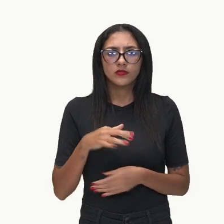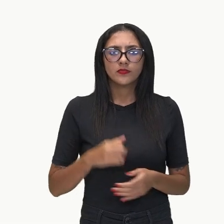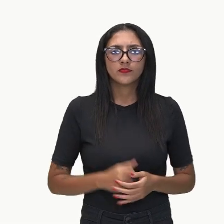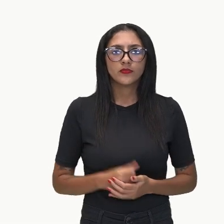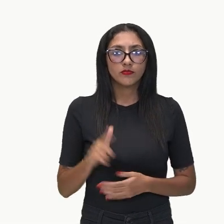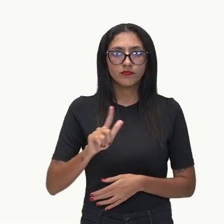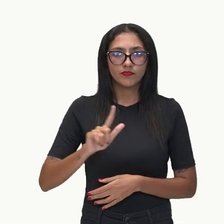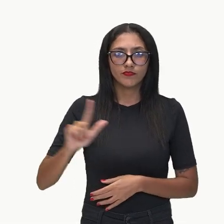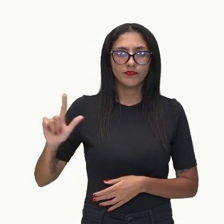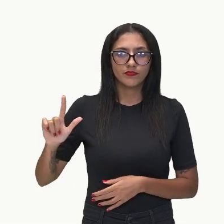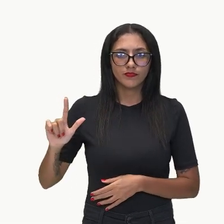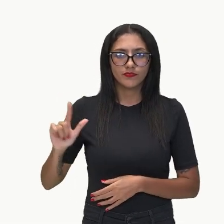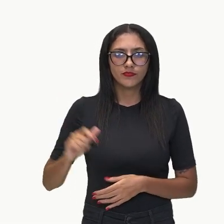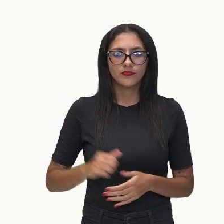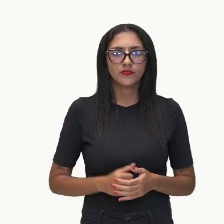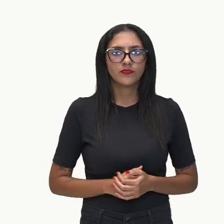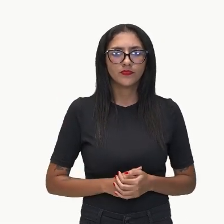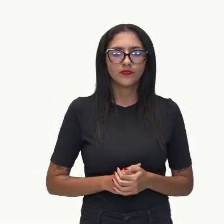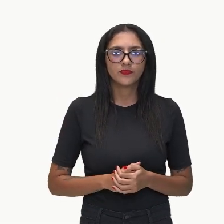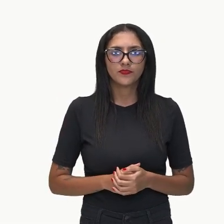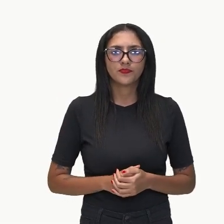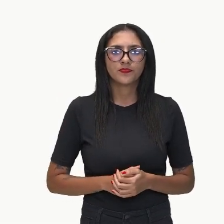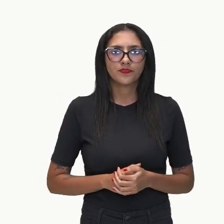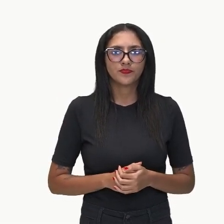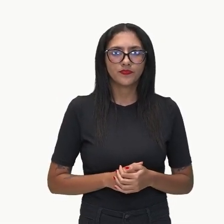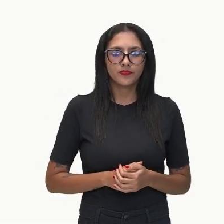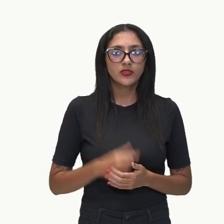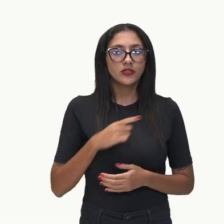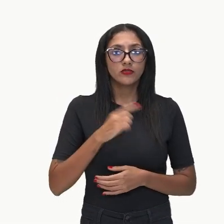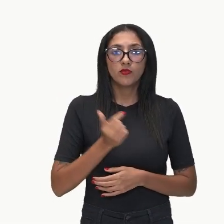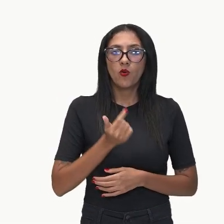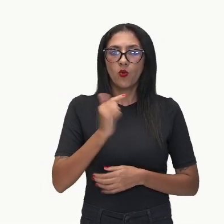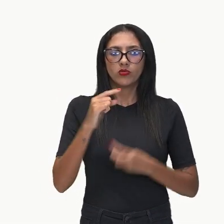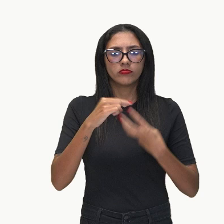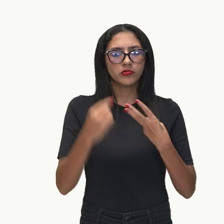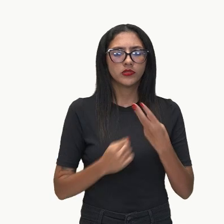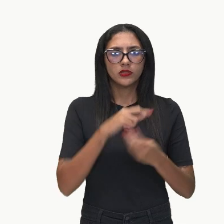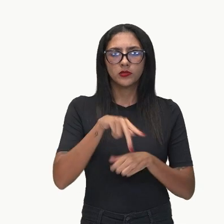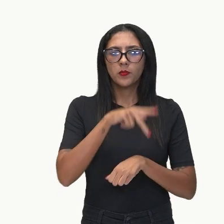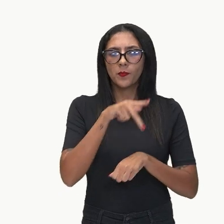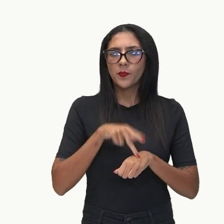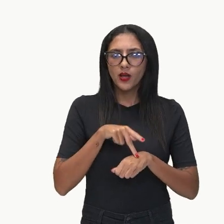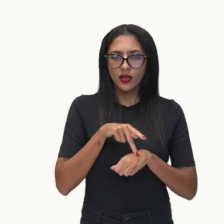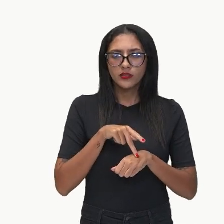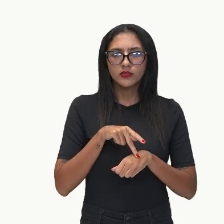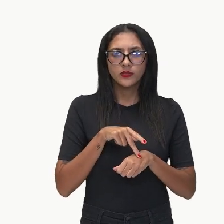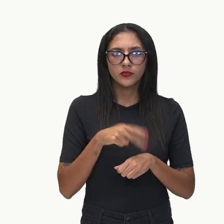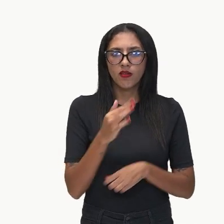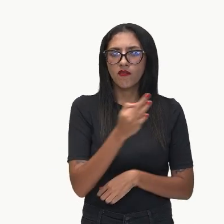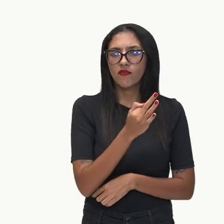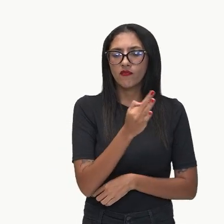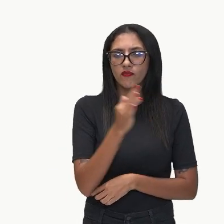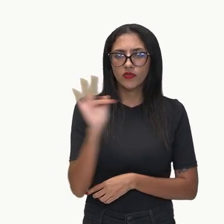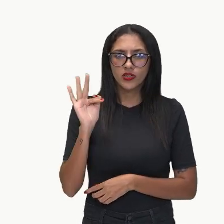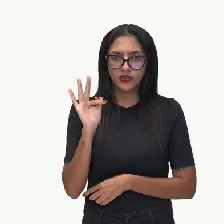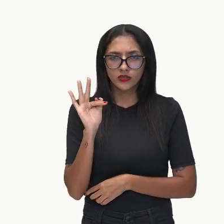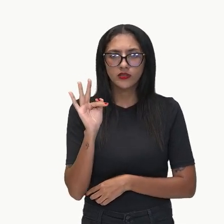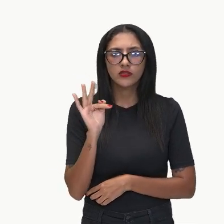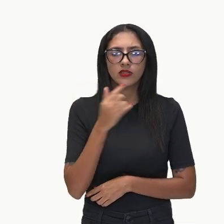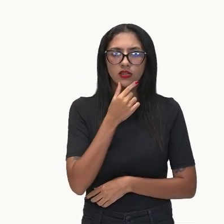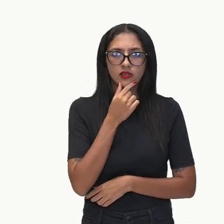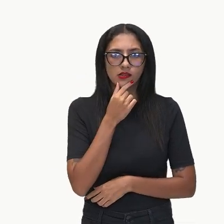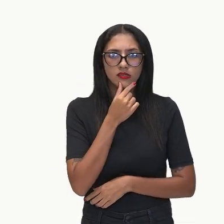tá? Ocidental para o oeste, aí ficamos com outros 3 países ali, que é França, né? Nós tivemos a Inglaterra